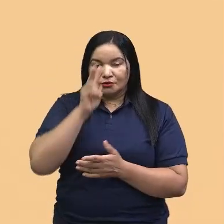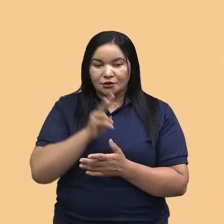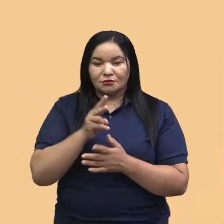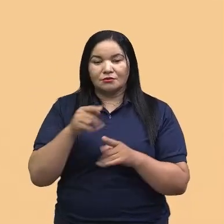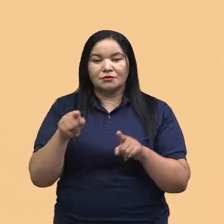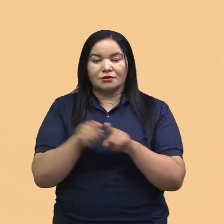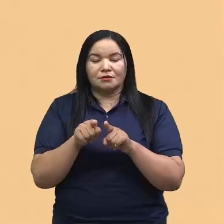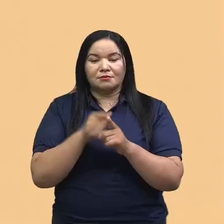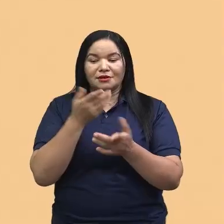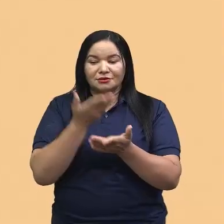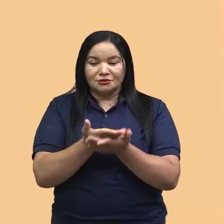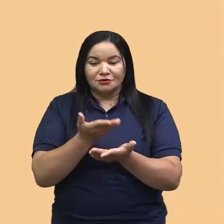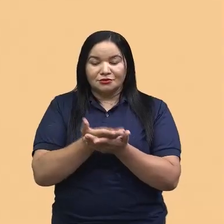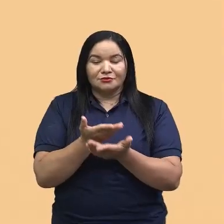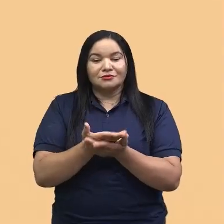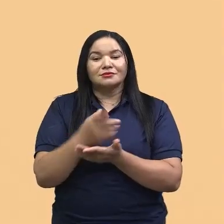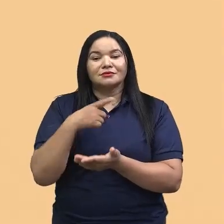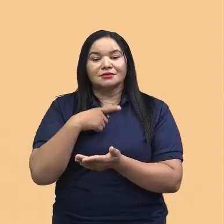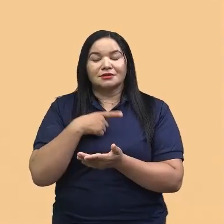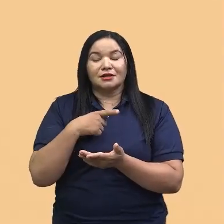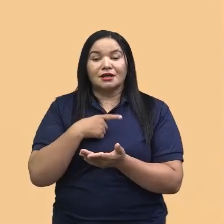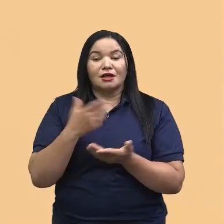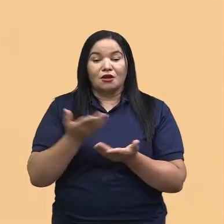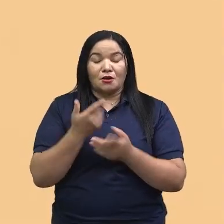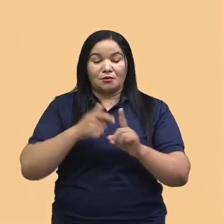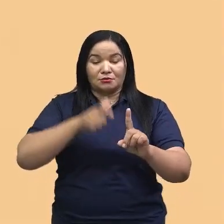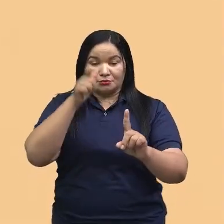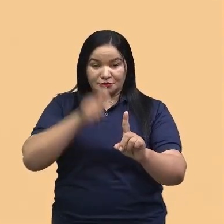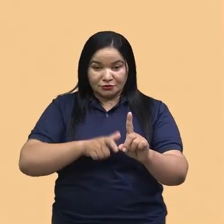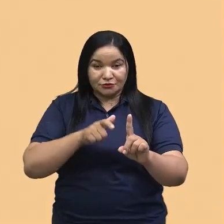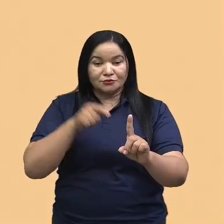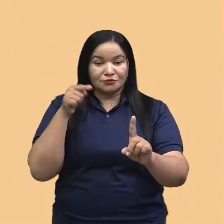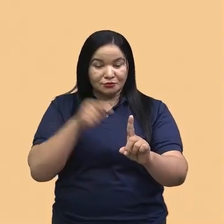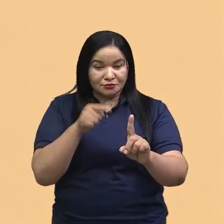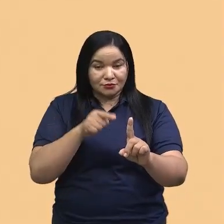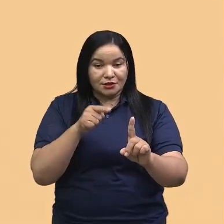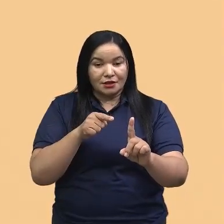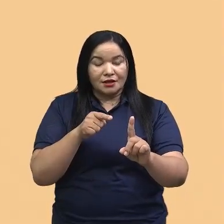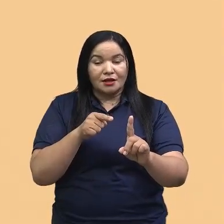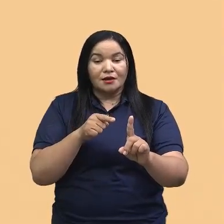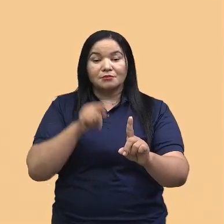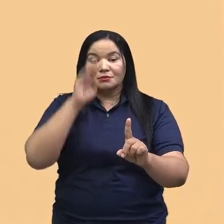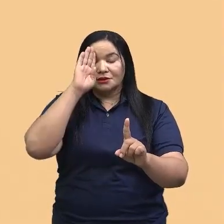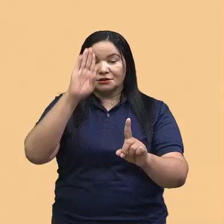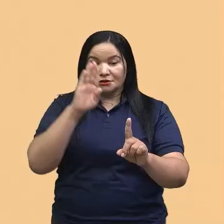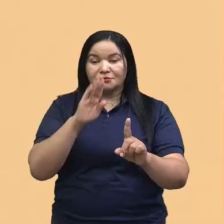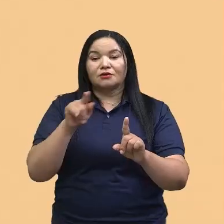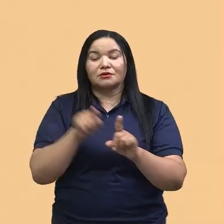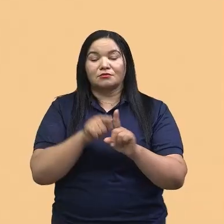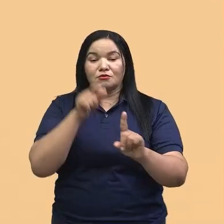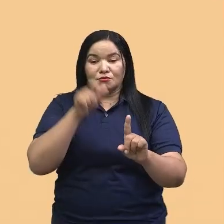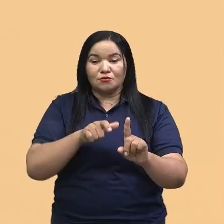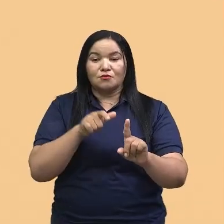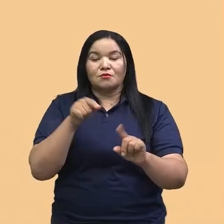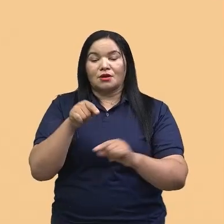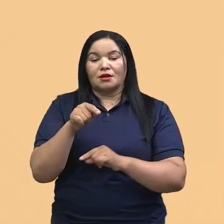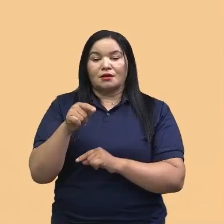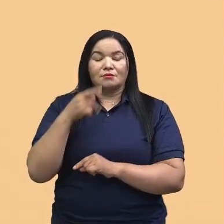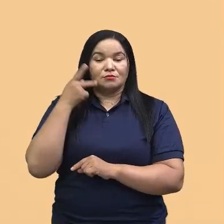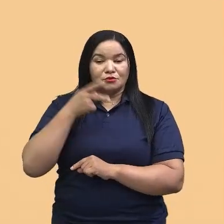você tem dentro dessa figura do Vargas, sendo essa figura central, um dos políticos